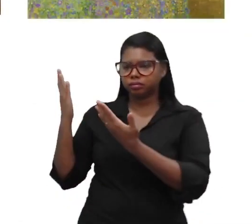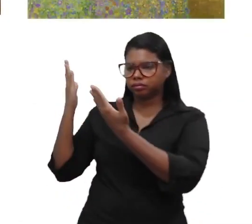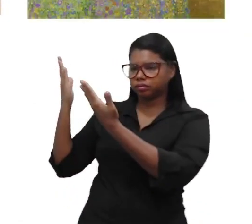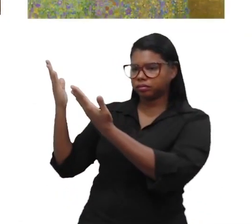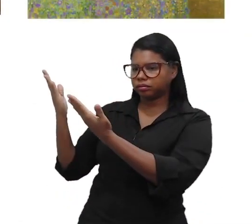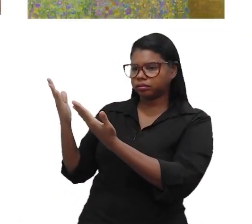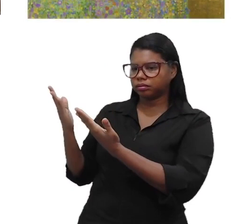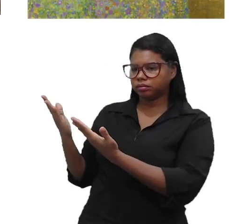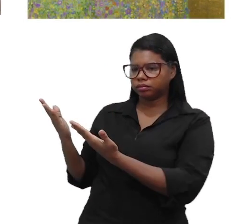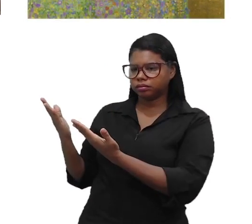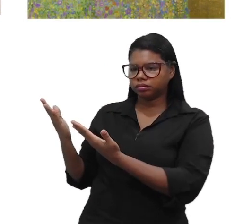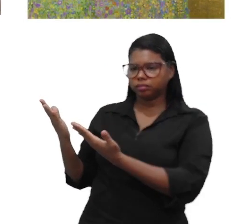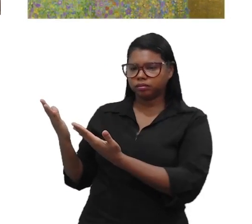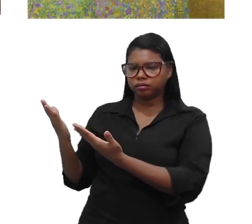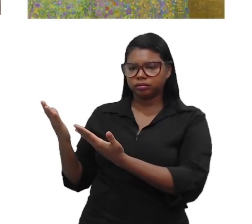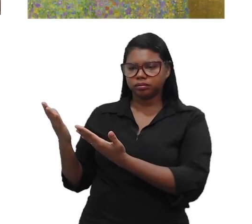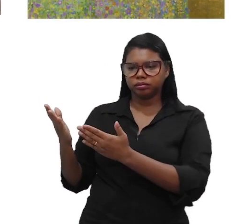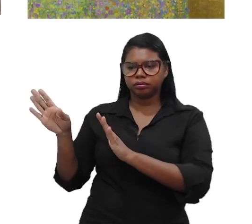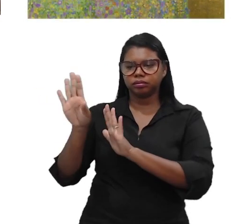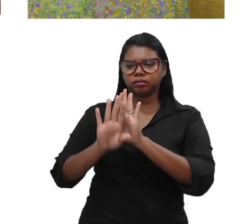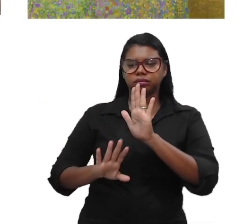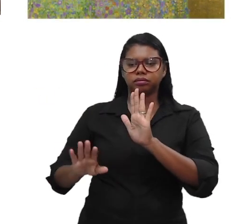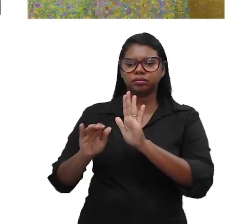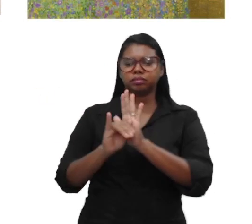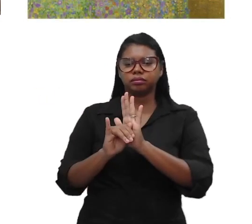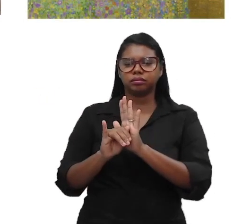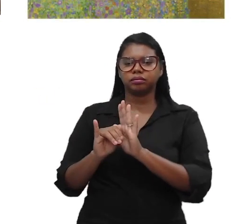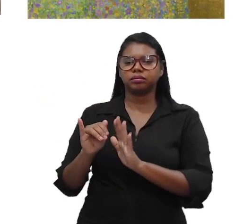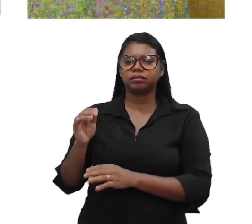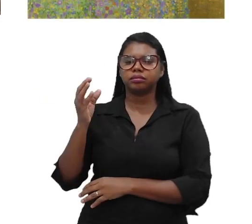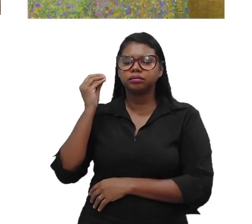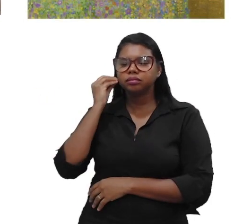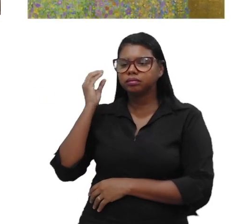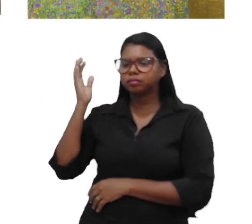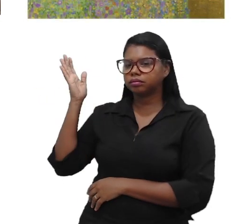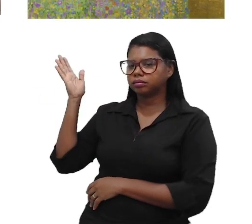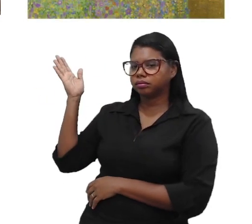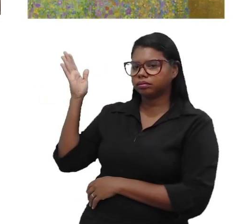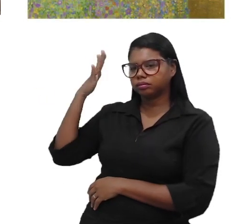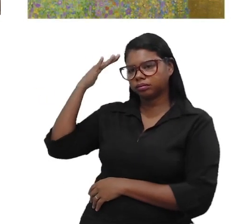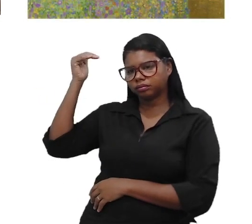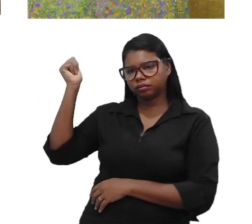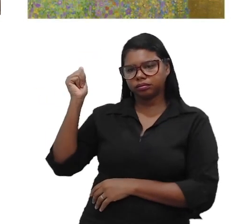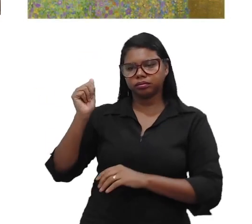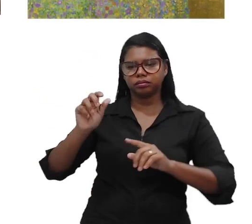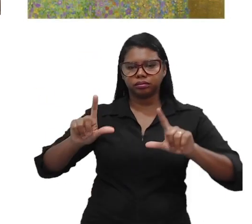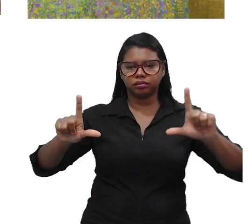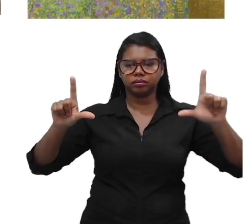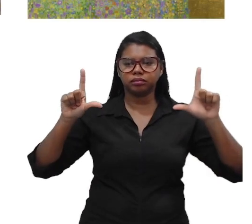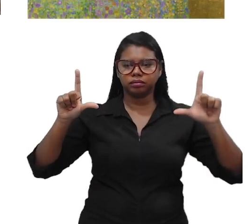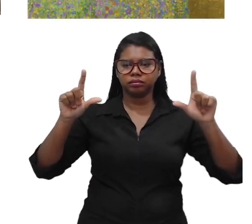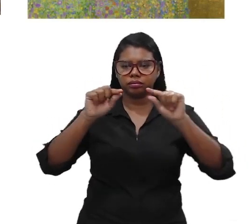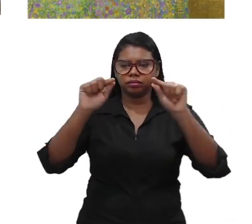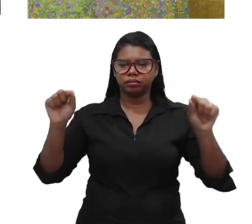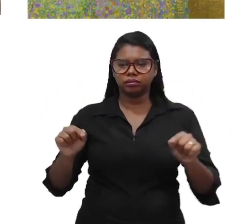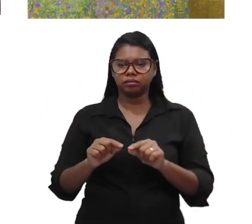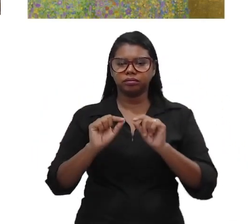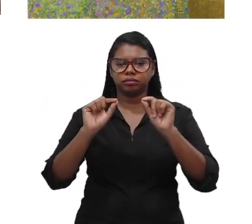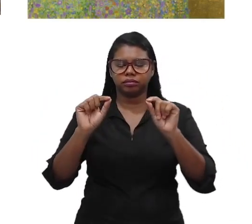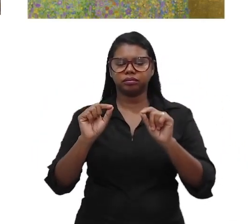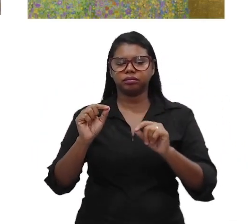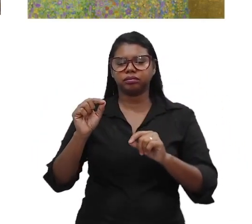decoração, quadros como aquele O Beijo, né, de Gustav Klimt, bastante famoso esse quadro, e interiores, né? É